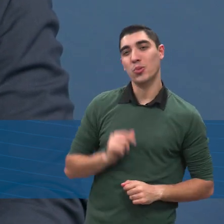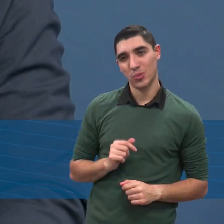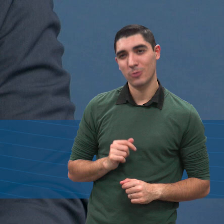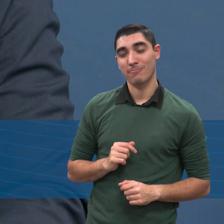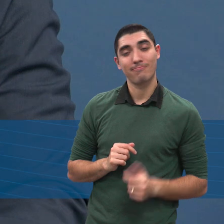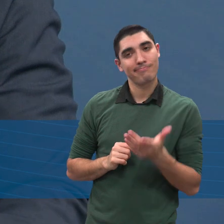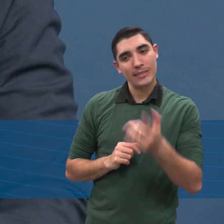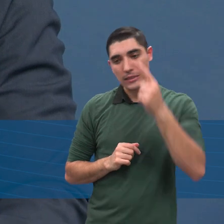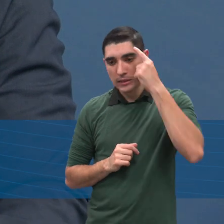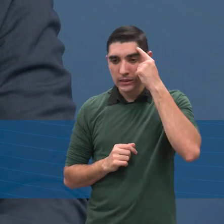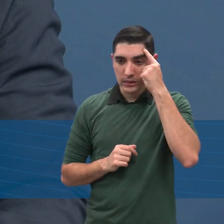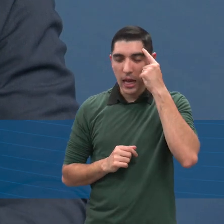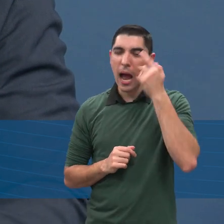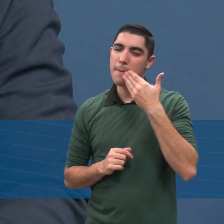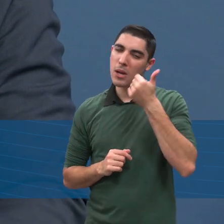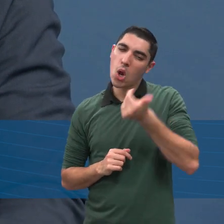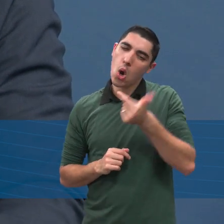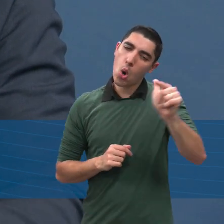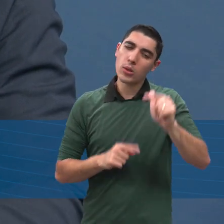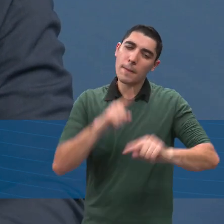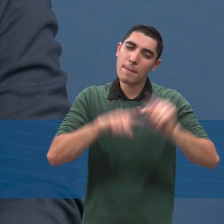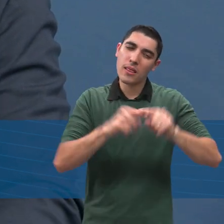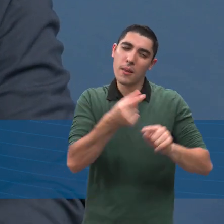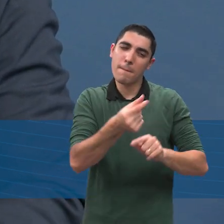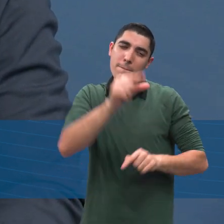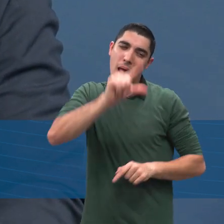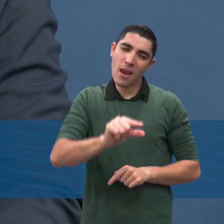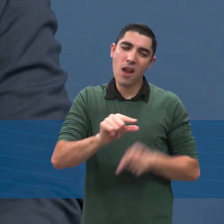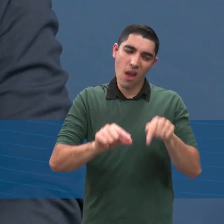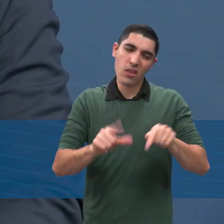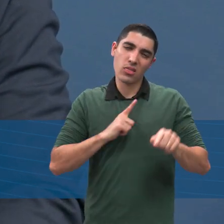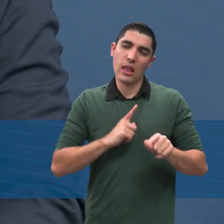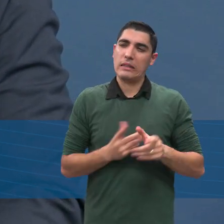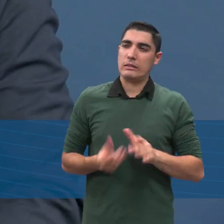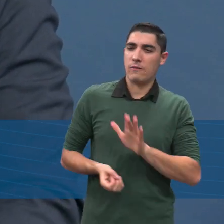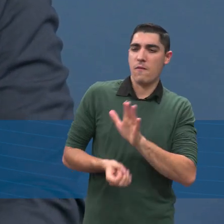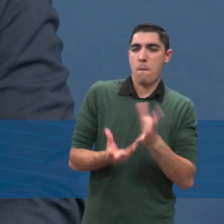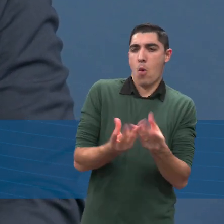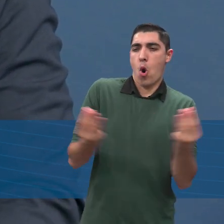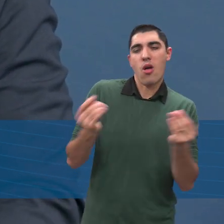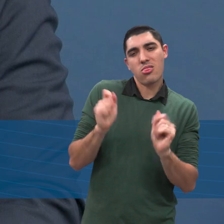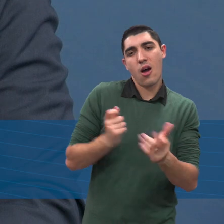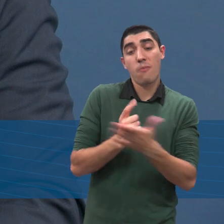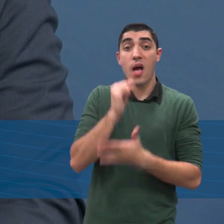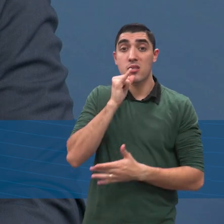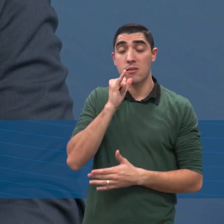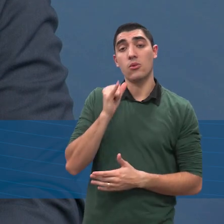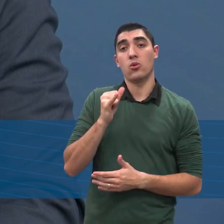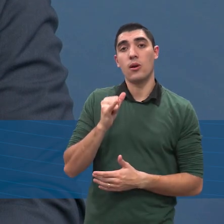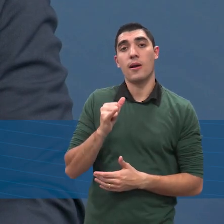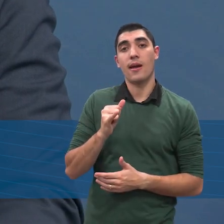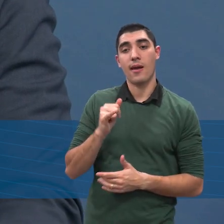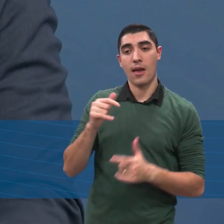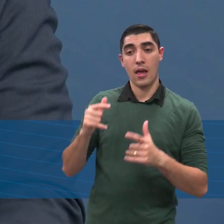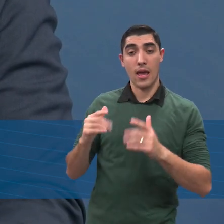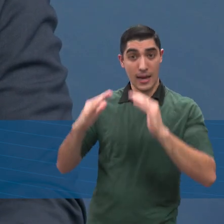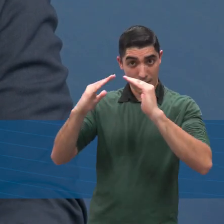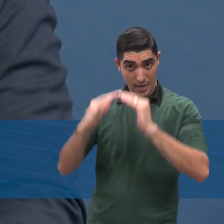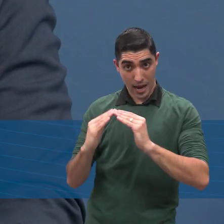você utiliza um material que é mais barato e que está mais disponível na região, né? A gente usa muita casa de